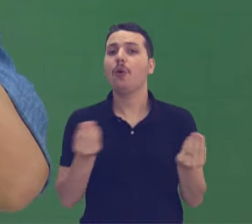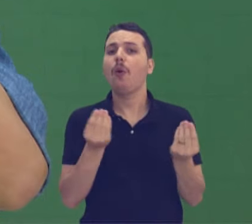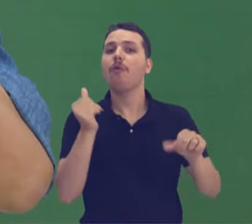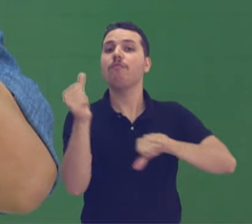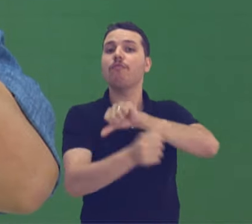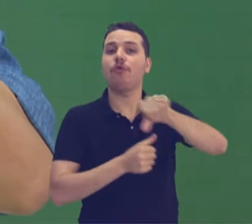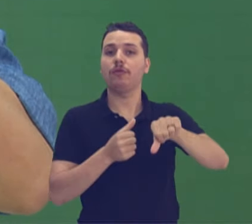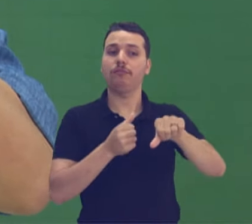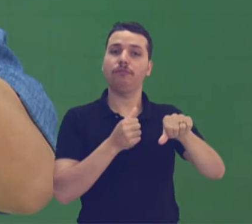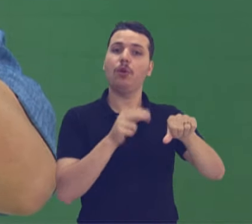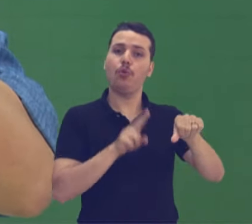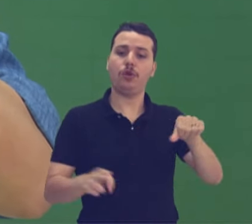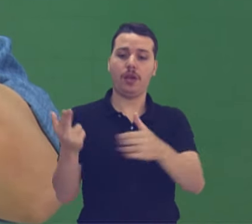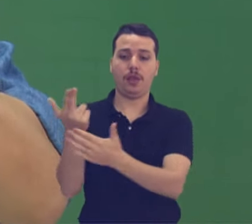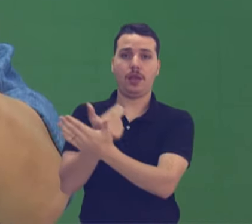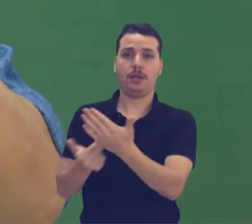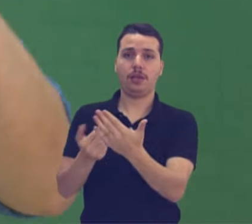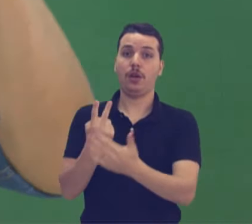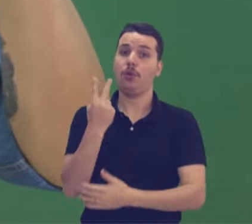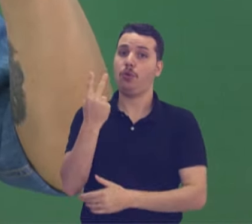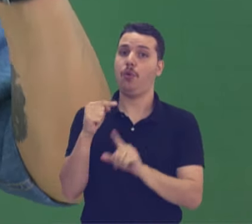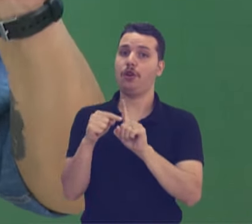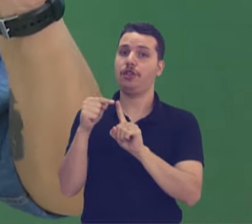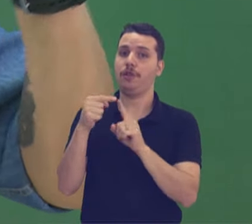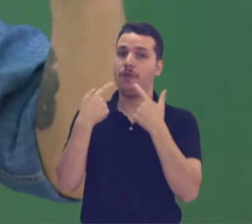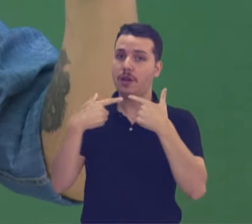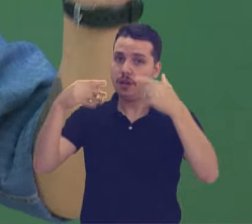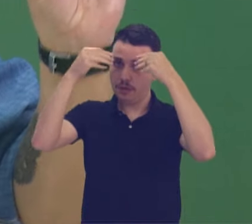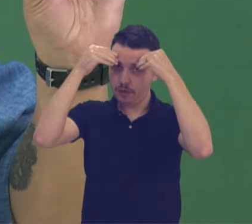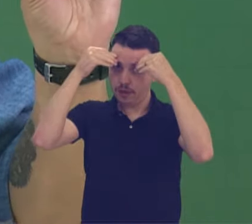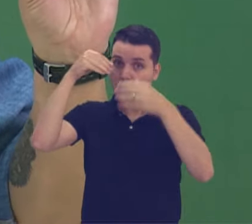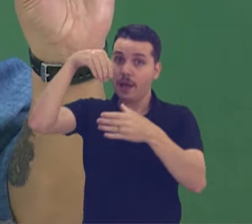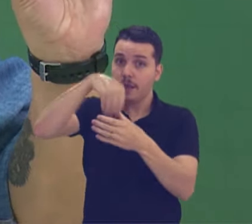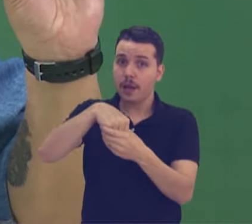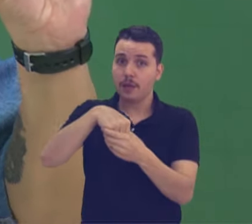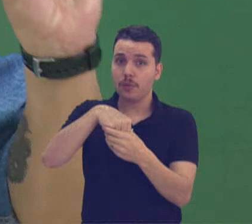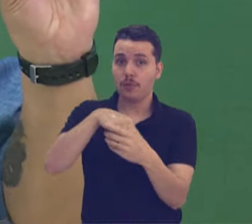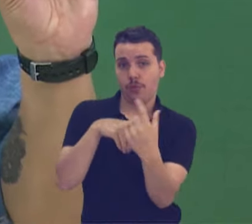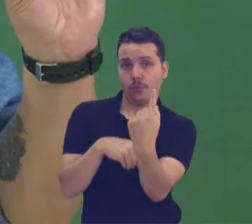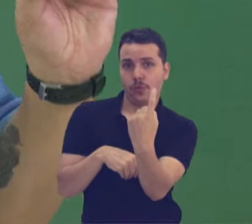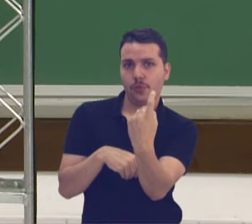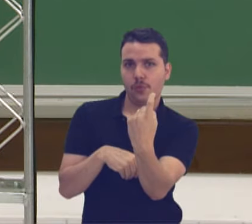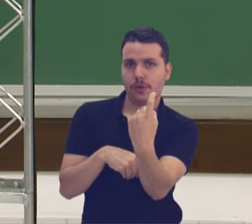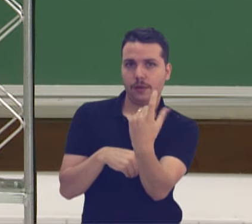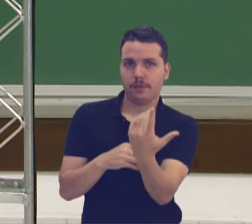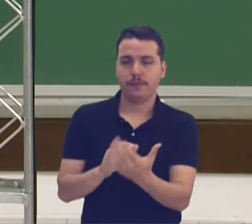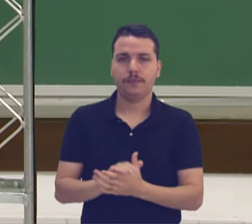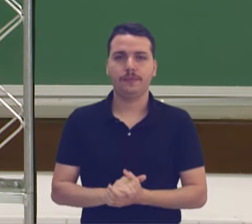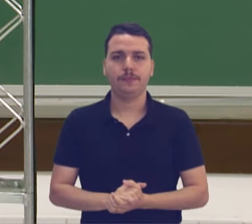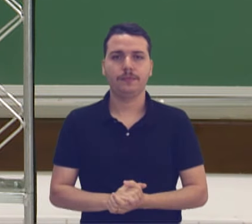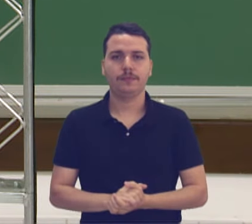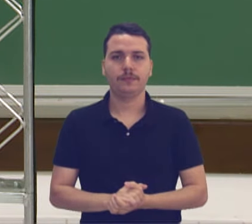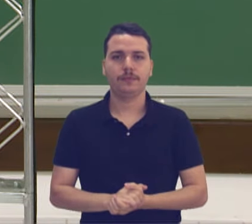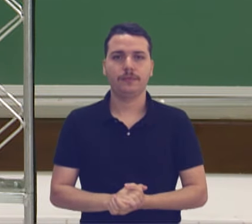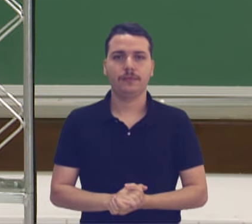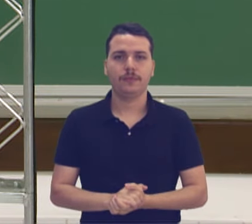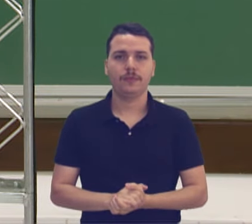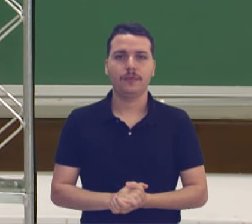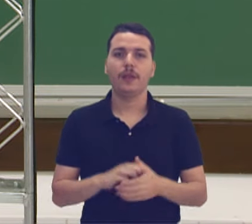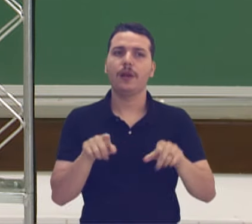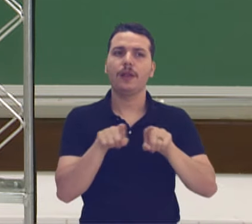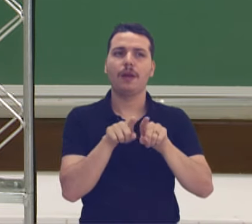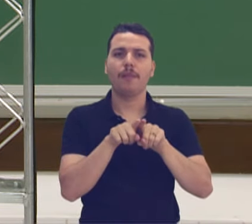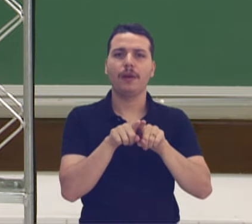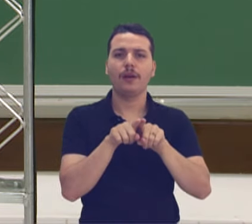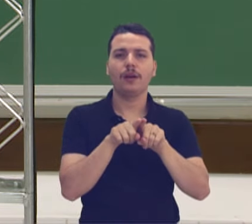o desenho então ele trabalha com dois tipos de linguagens dentro de uma única certo a questão da